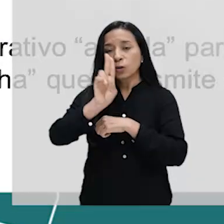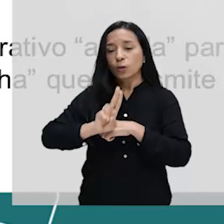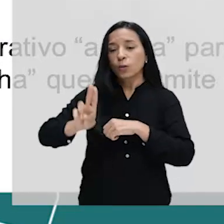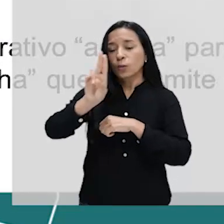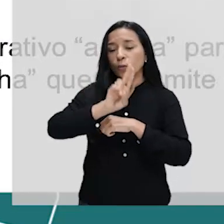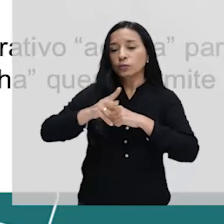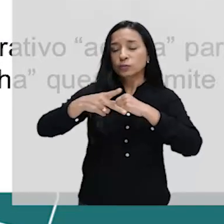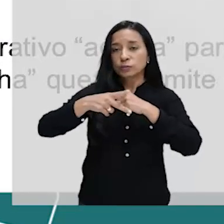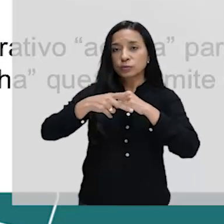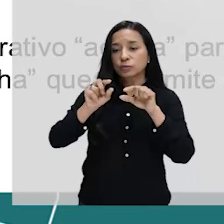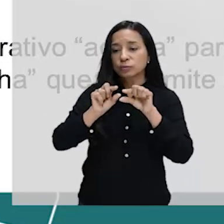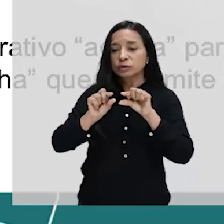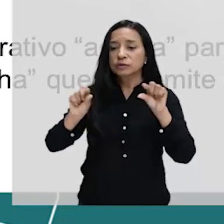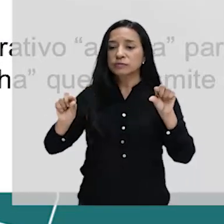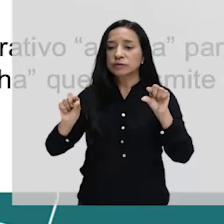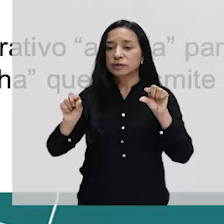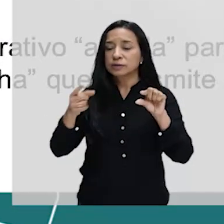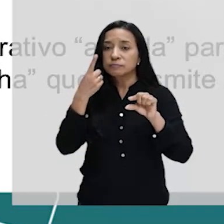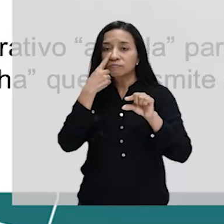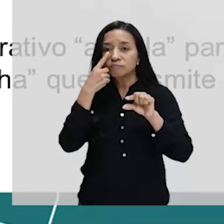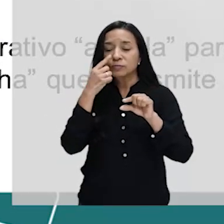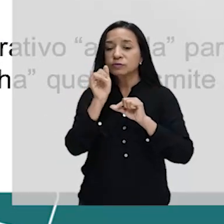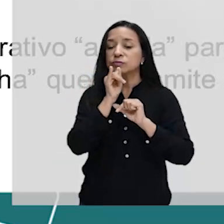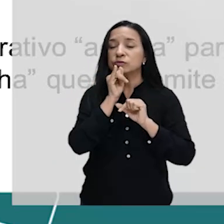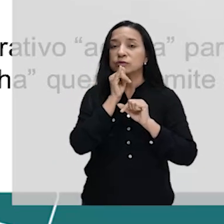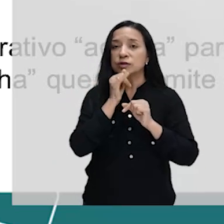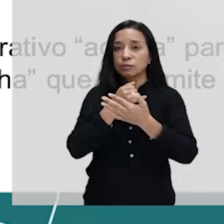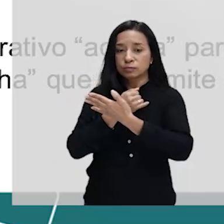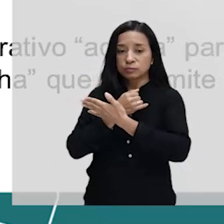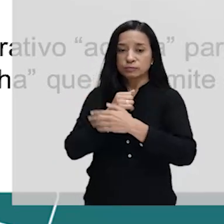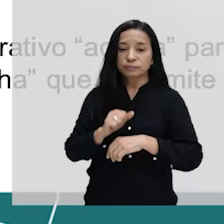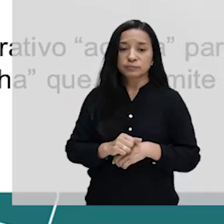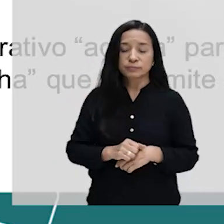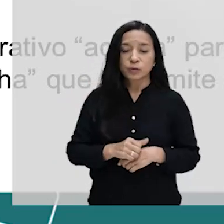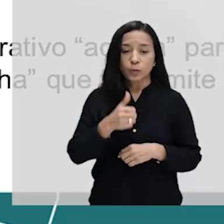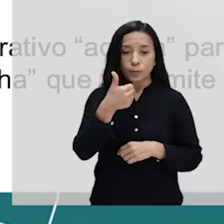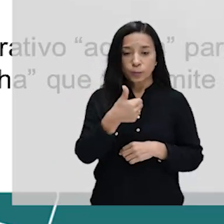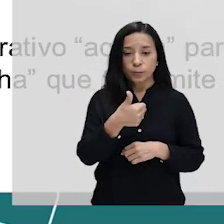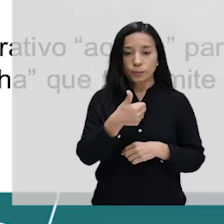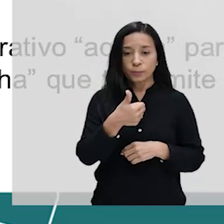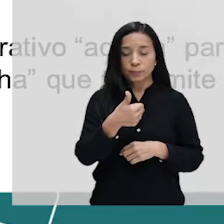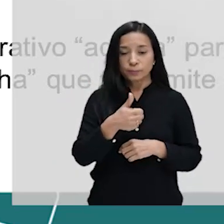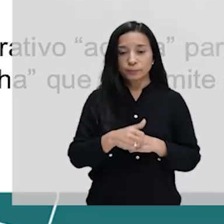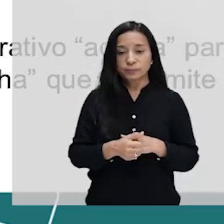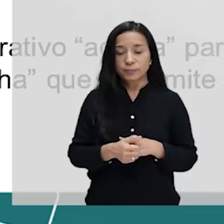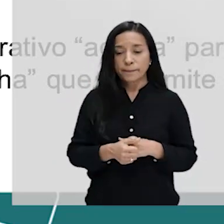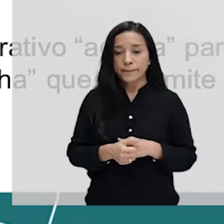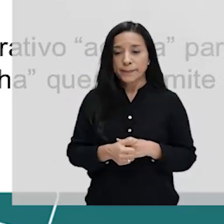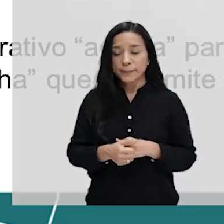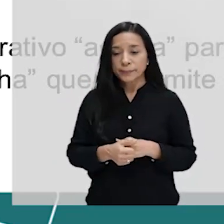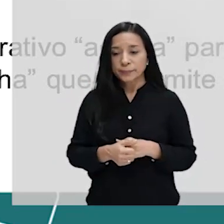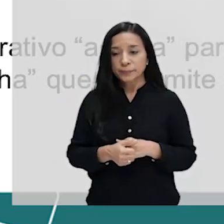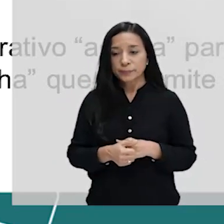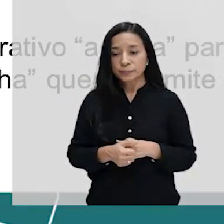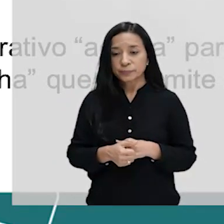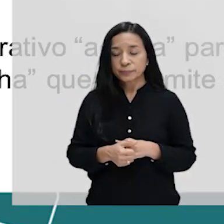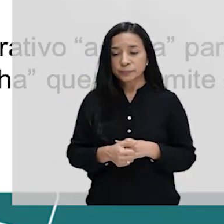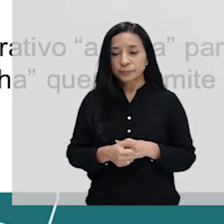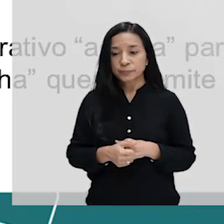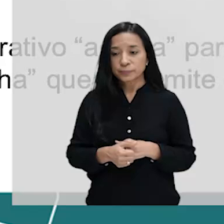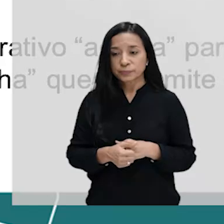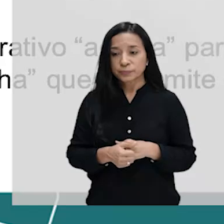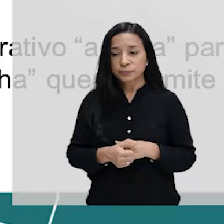pronomes nas frases, confira os exemplos. Mariana apresentou um show esse final de